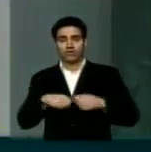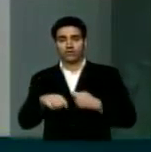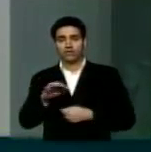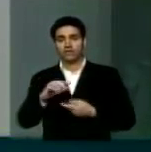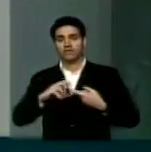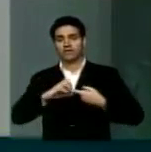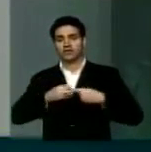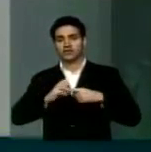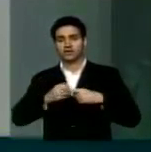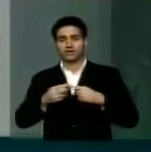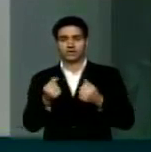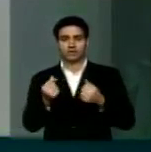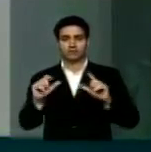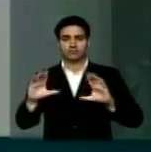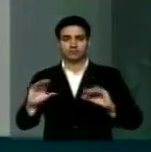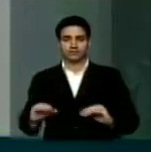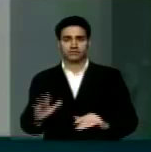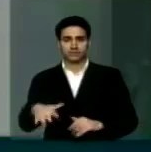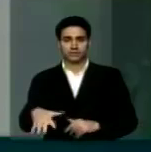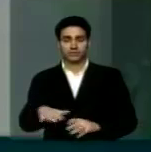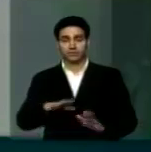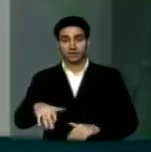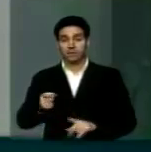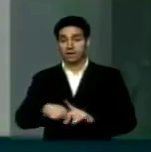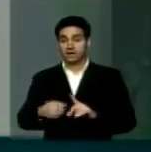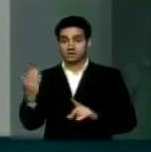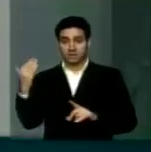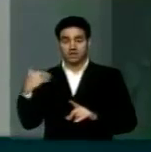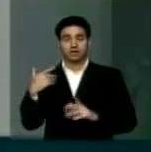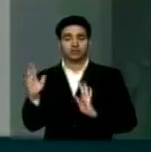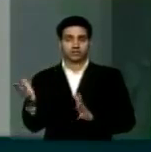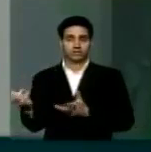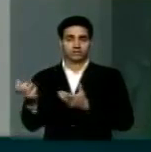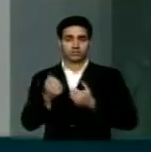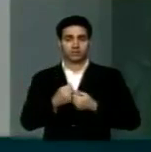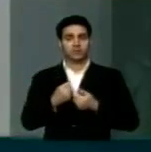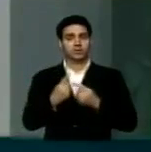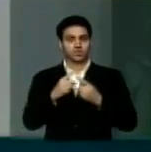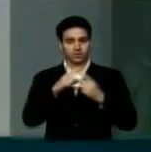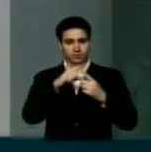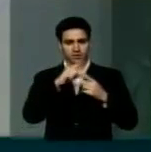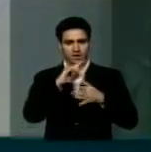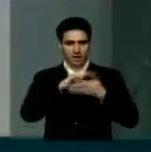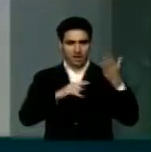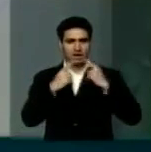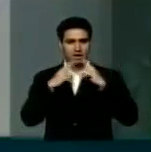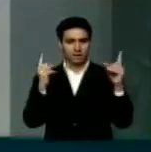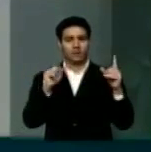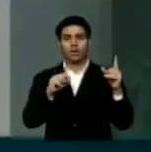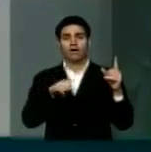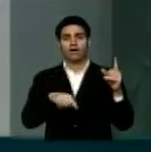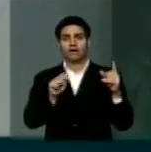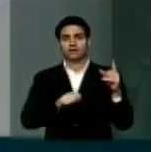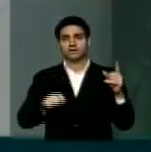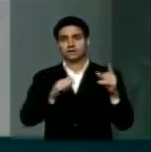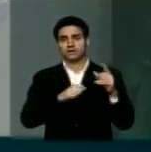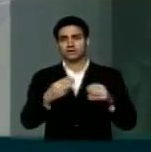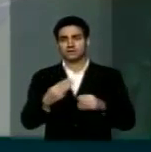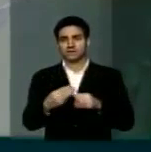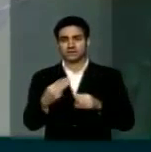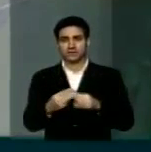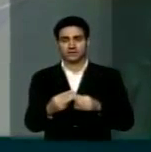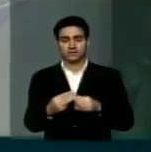feijão. No mês passado, recebi no meu gabinete uma justa reivindicação da Associação dos